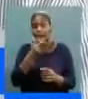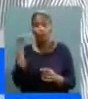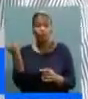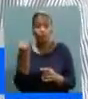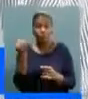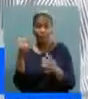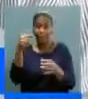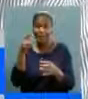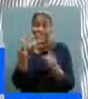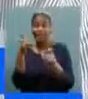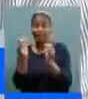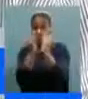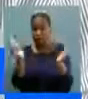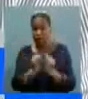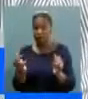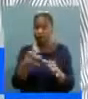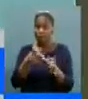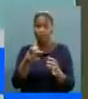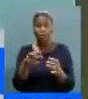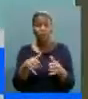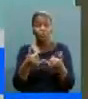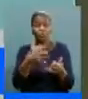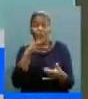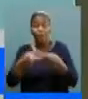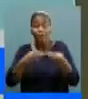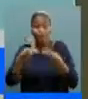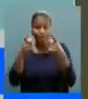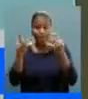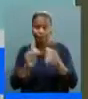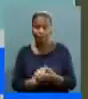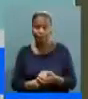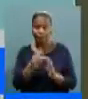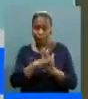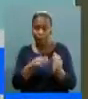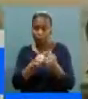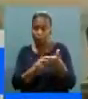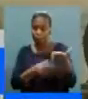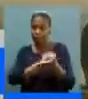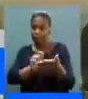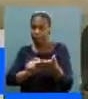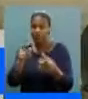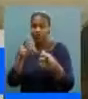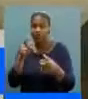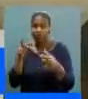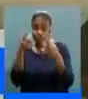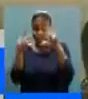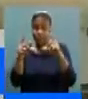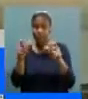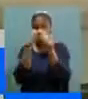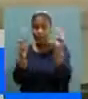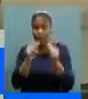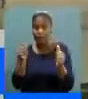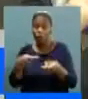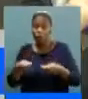entidade internacional que vem certificar essas empresas, não é? O programa de certificação das empresas em sistema de gestão da qualidade,